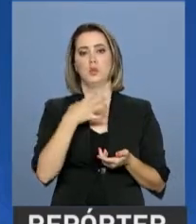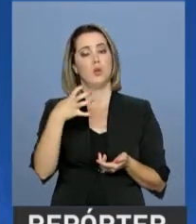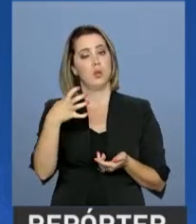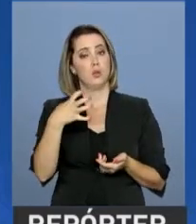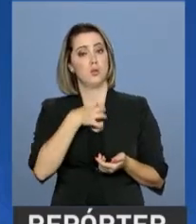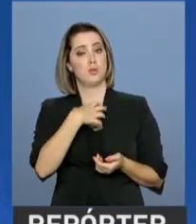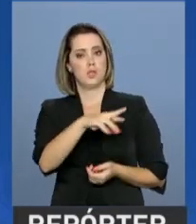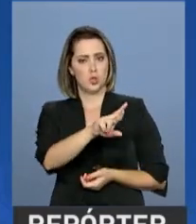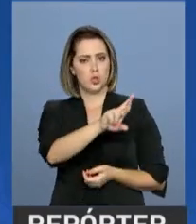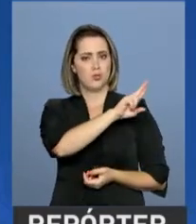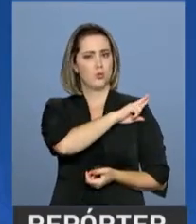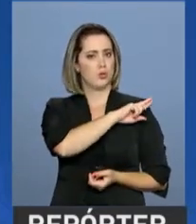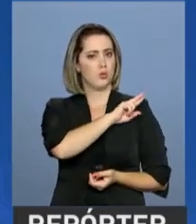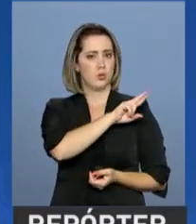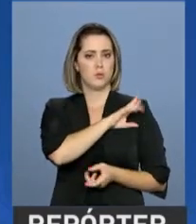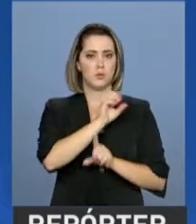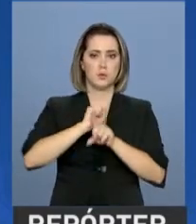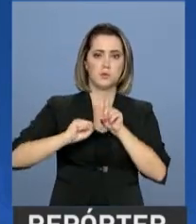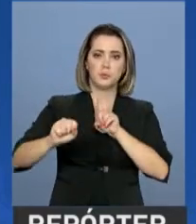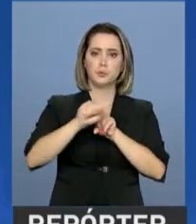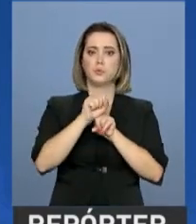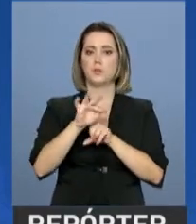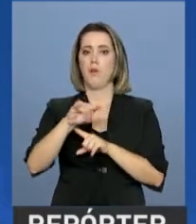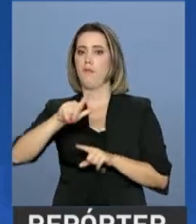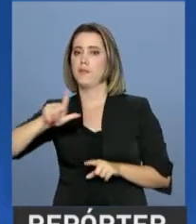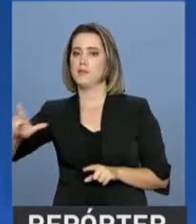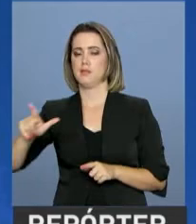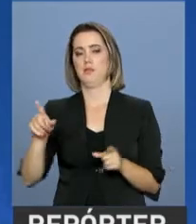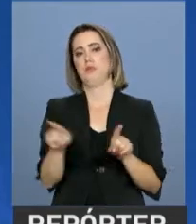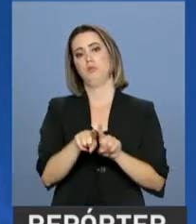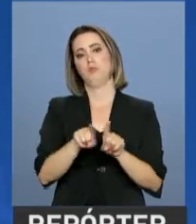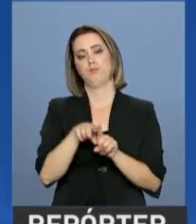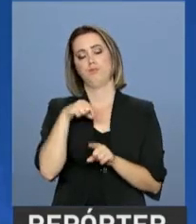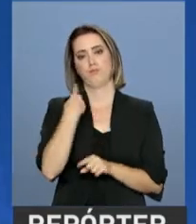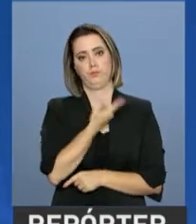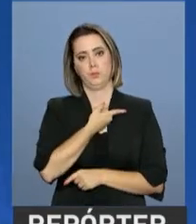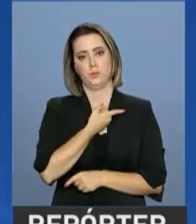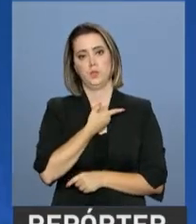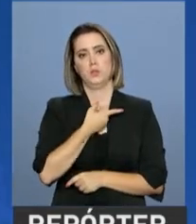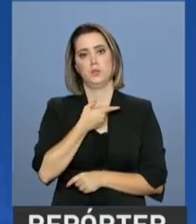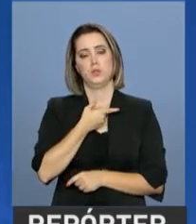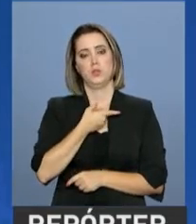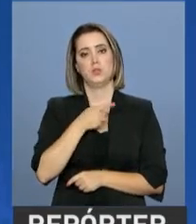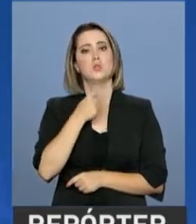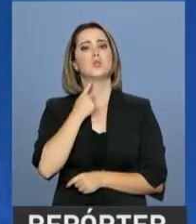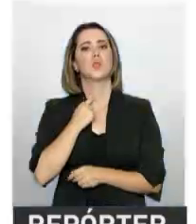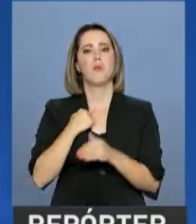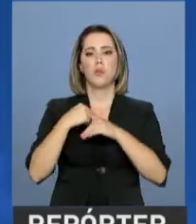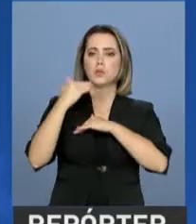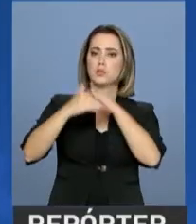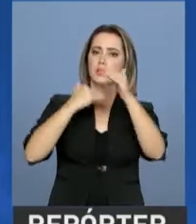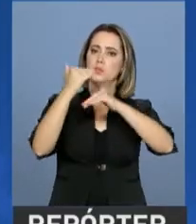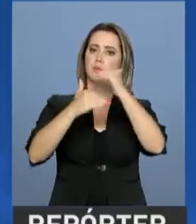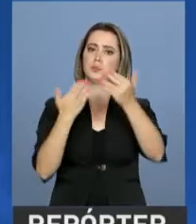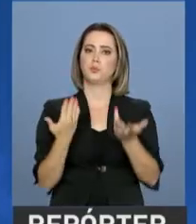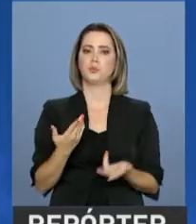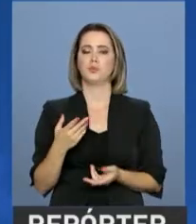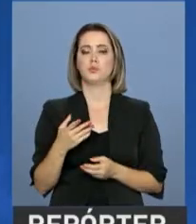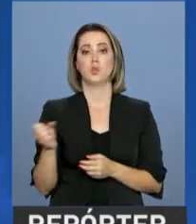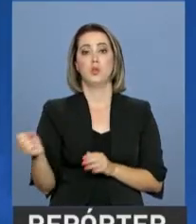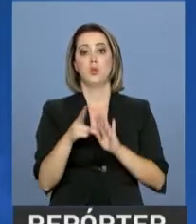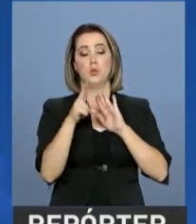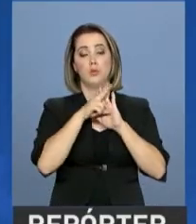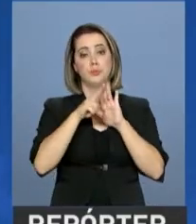responsabilidade social e fiscal nossa determinação de crescer a reforma é a